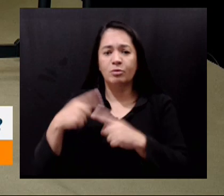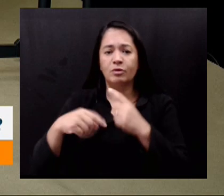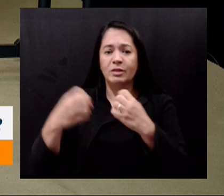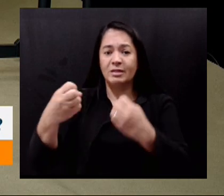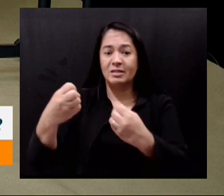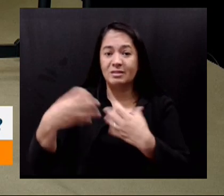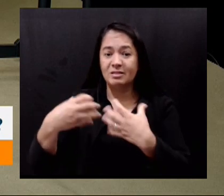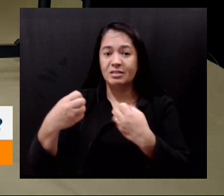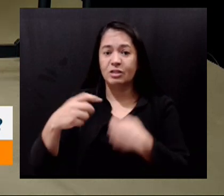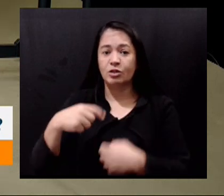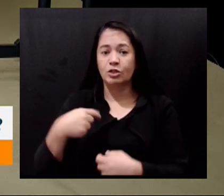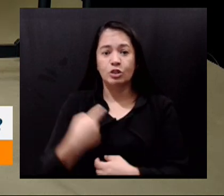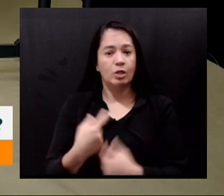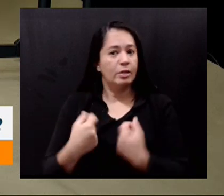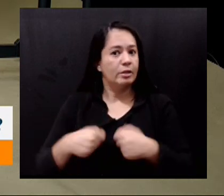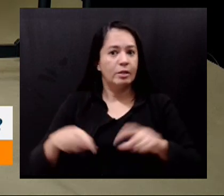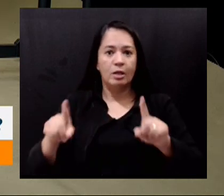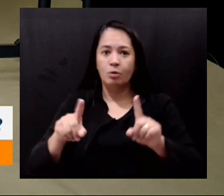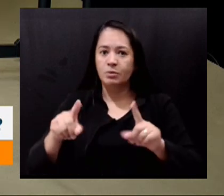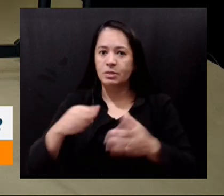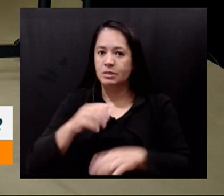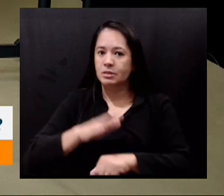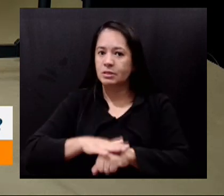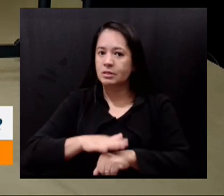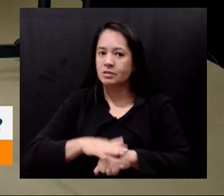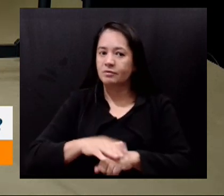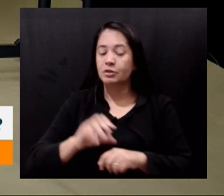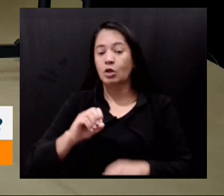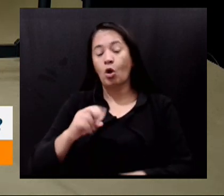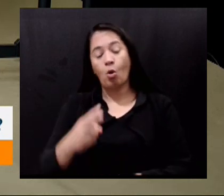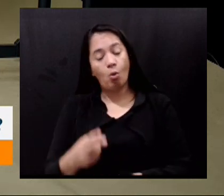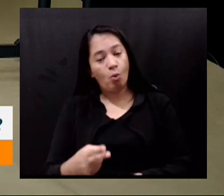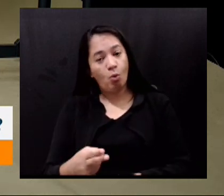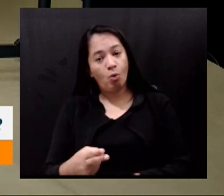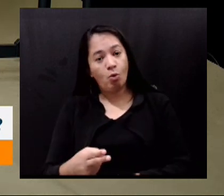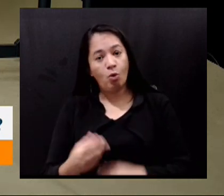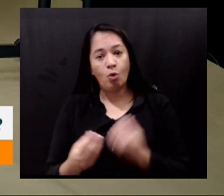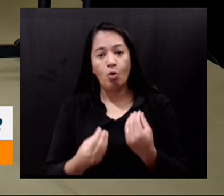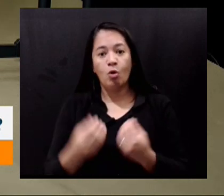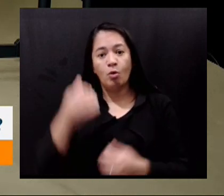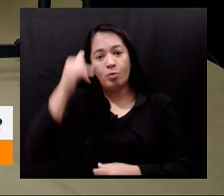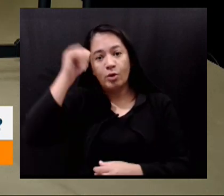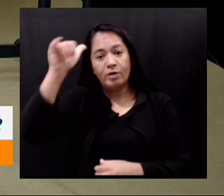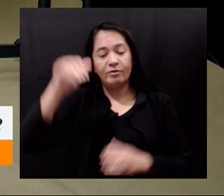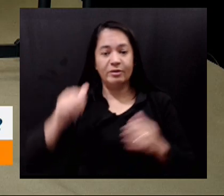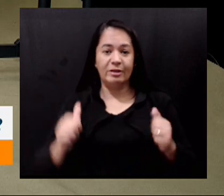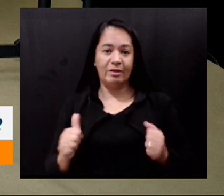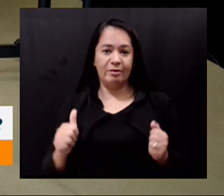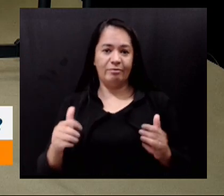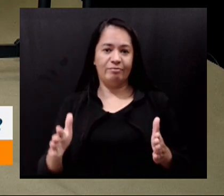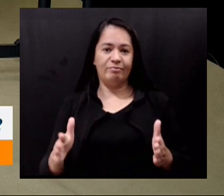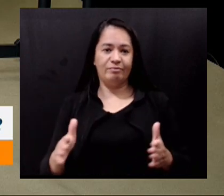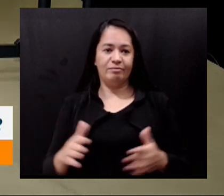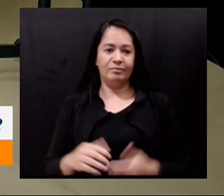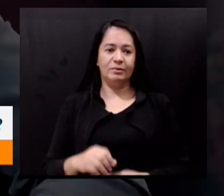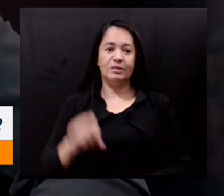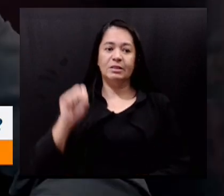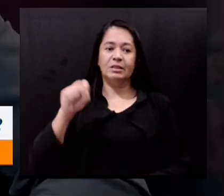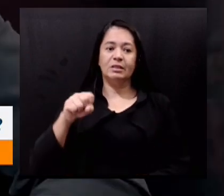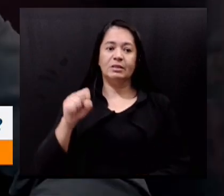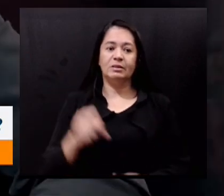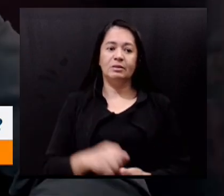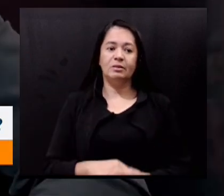fazer, ou então também pode nos ensinar como nós devemos reagir. Sim. Eu